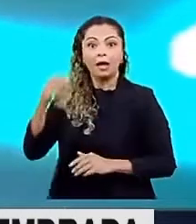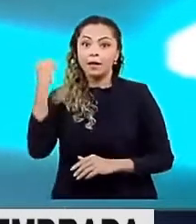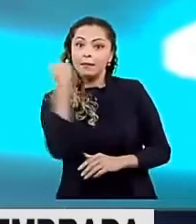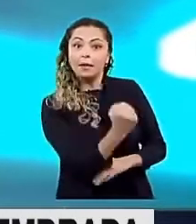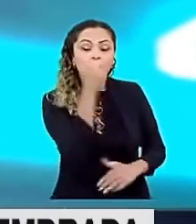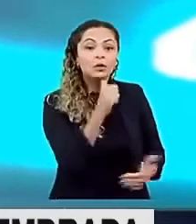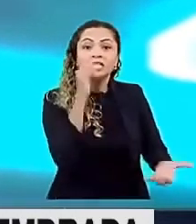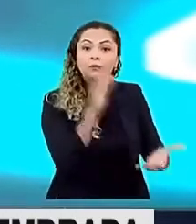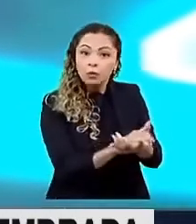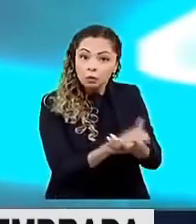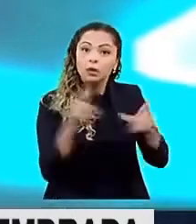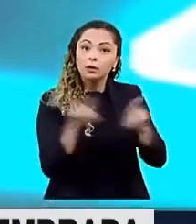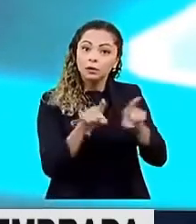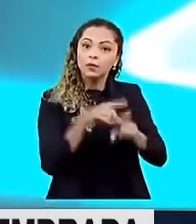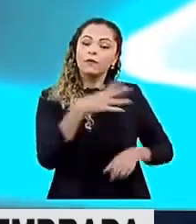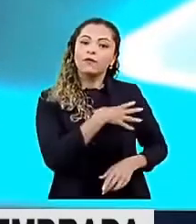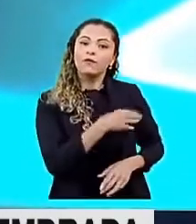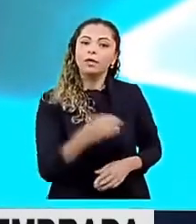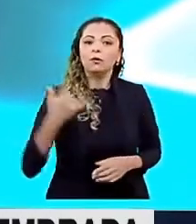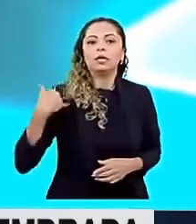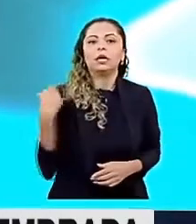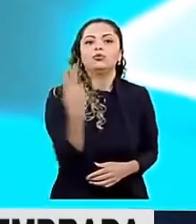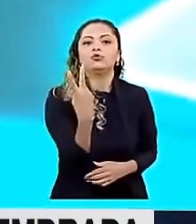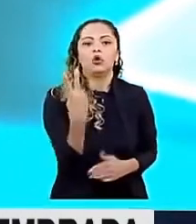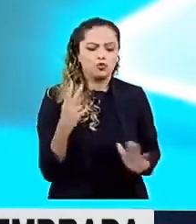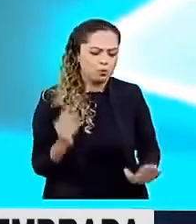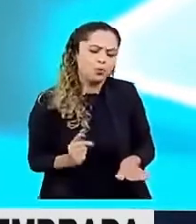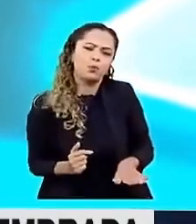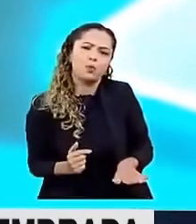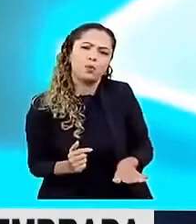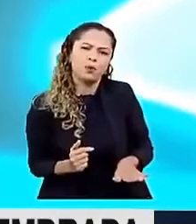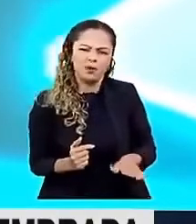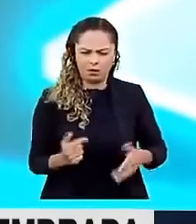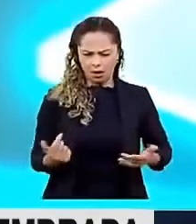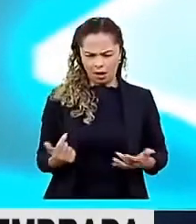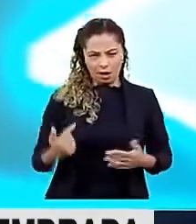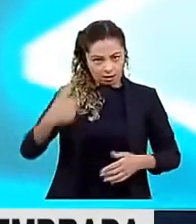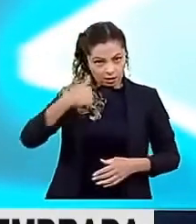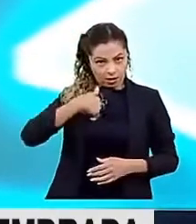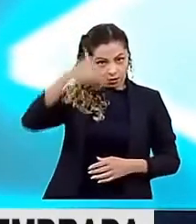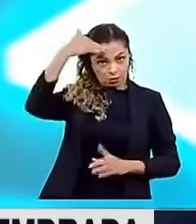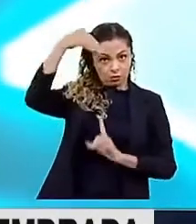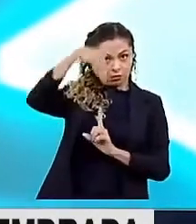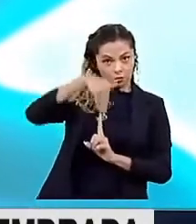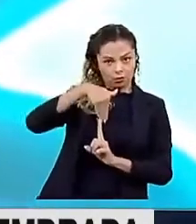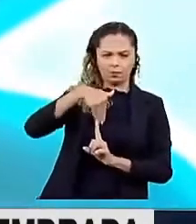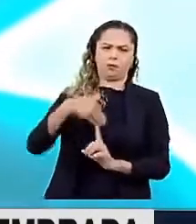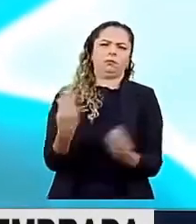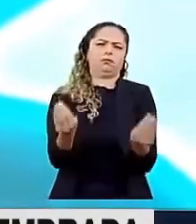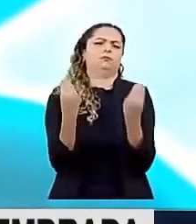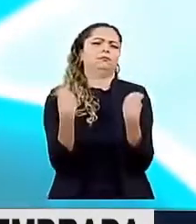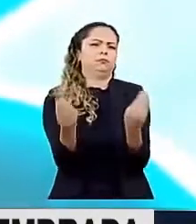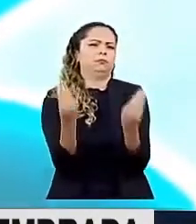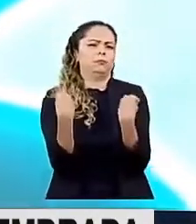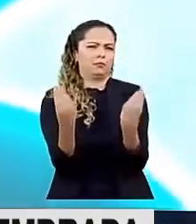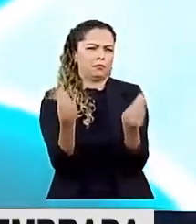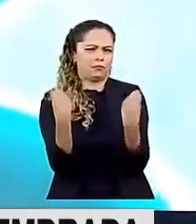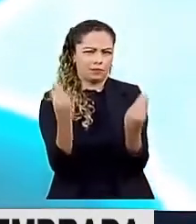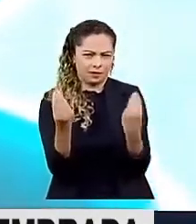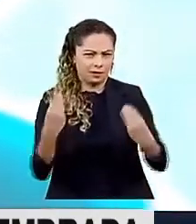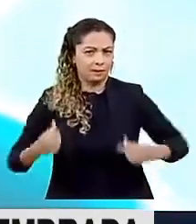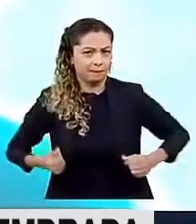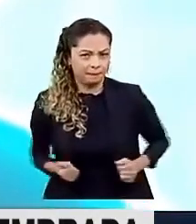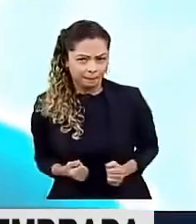de 2 anos. Querer me responsabilizar por essas ações não tem cabimento. Eu diminuí